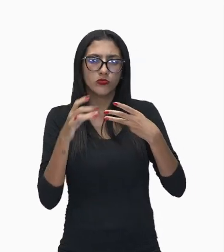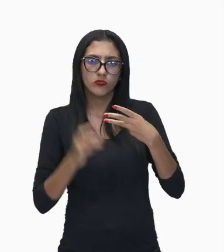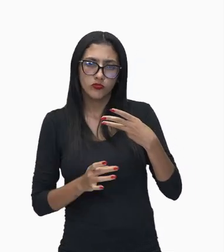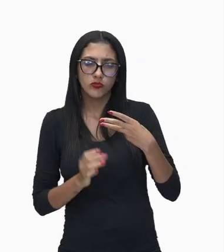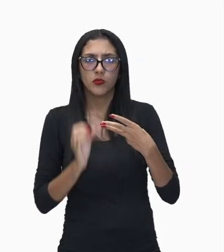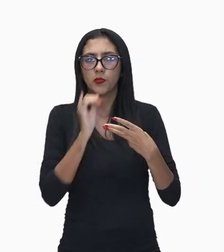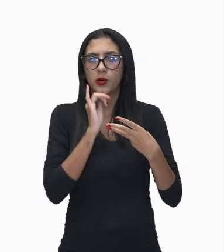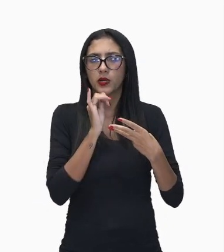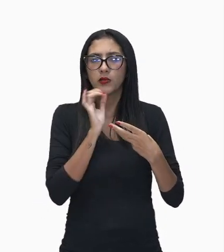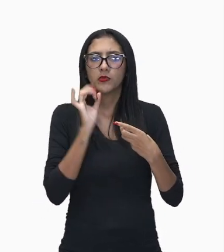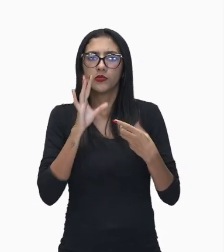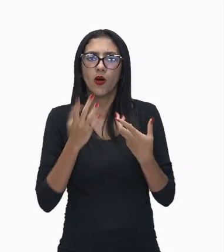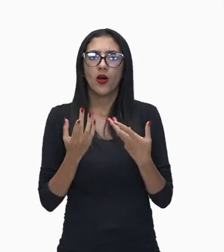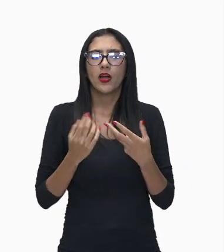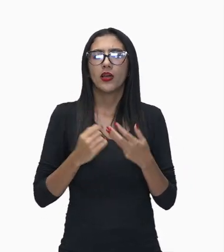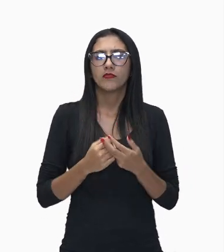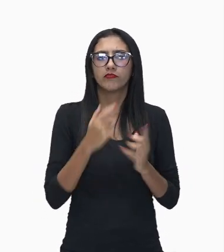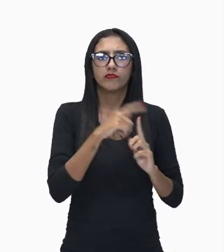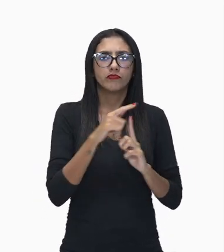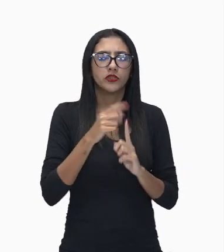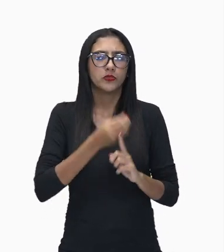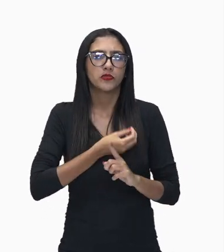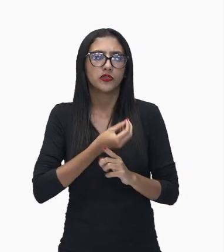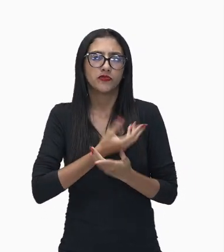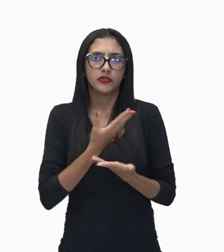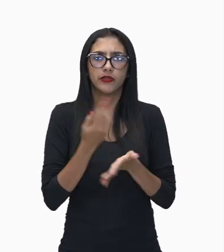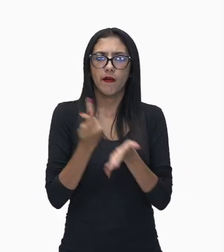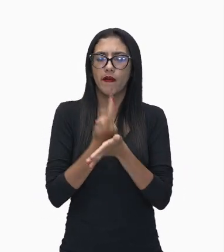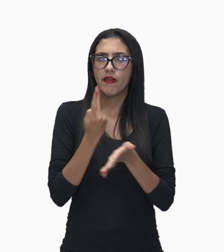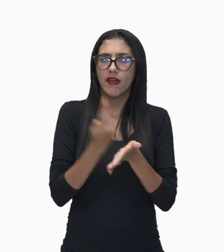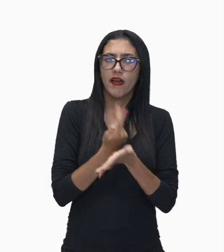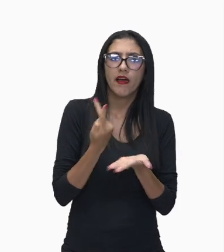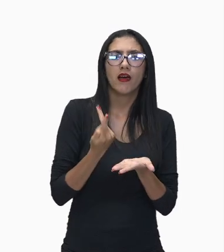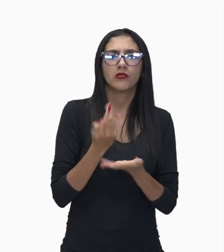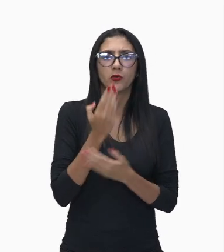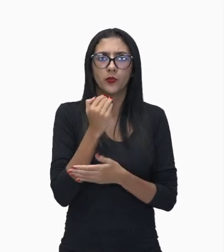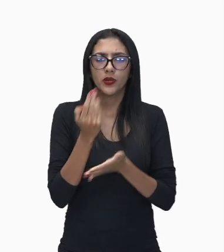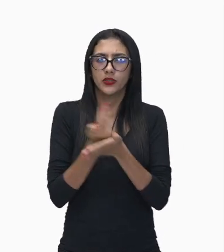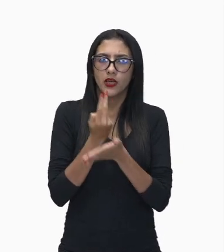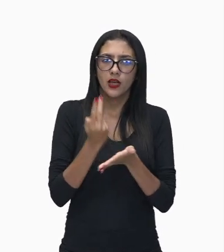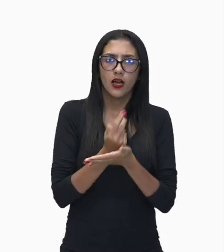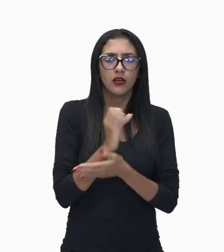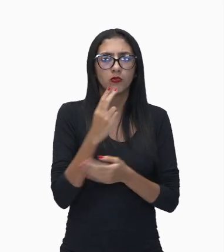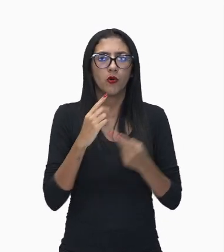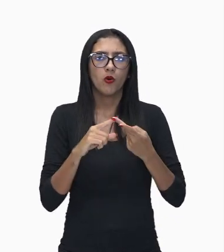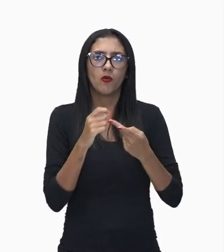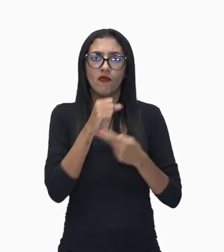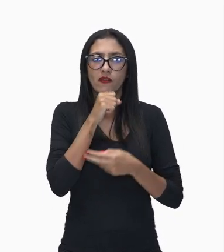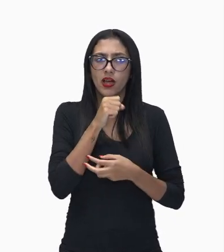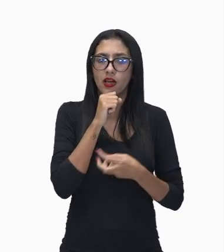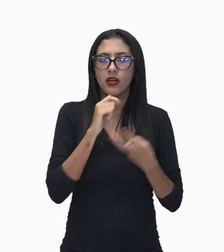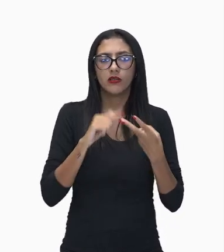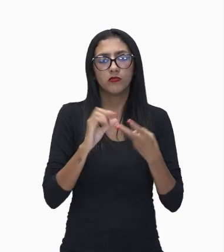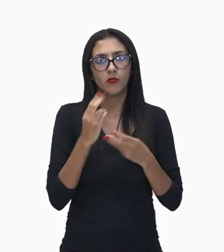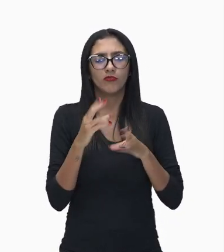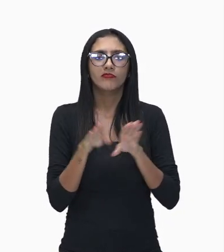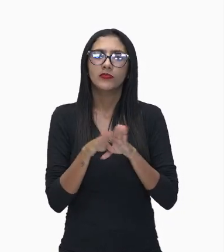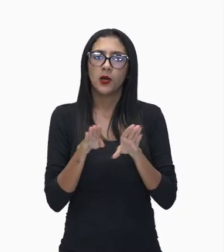pela adoção de um estilo de vida inadequado, ou pela questão do envelhecimento e principalmente também pelas